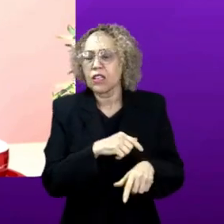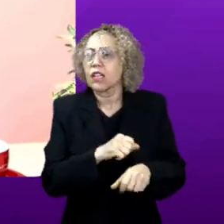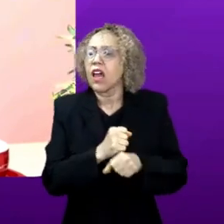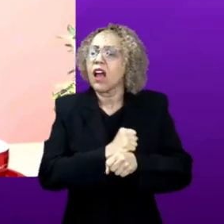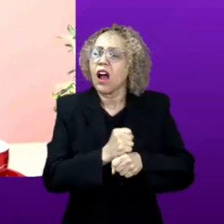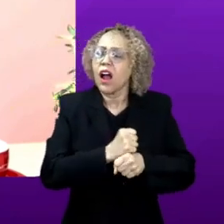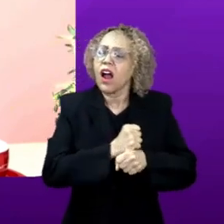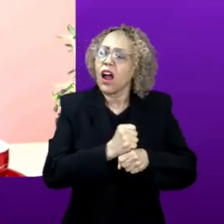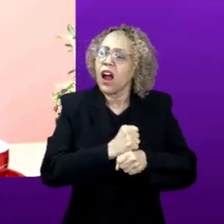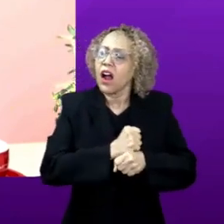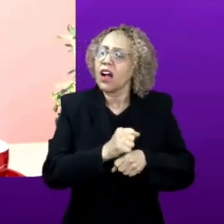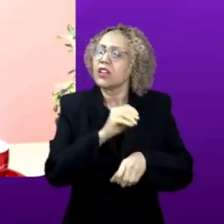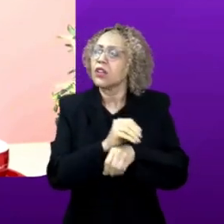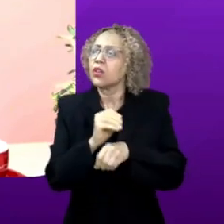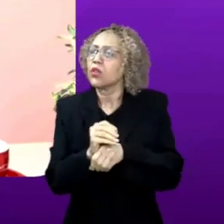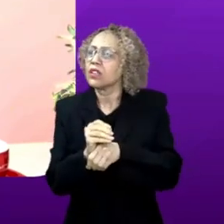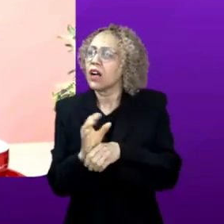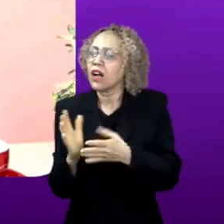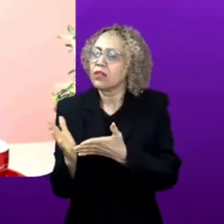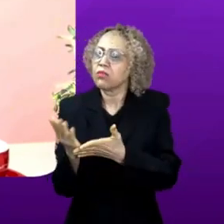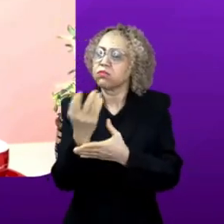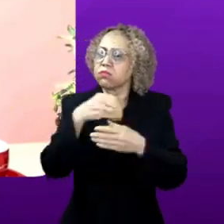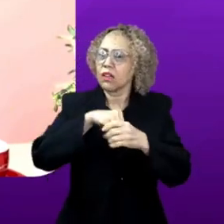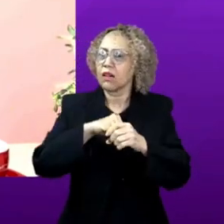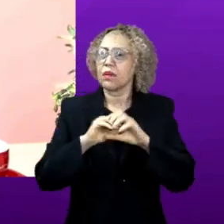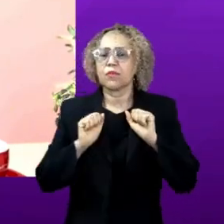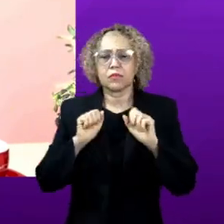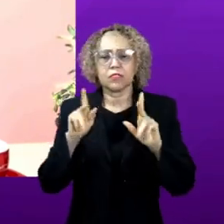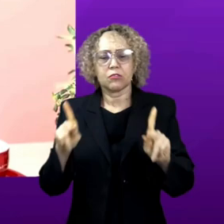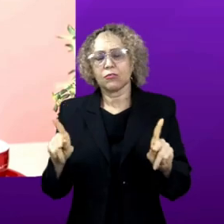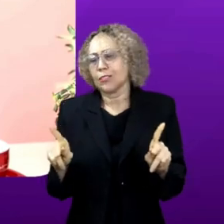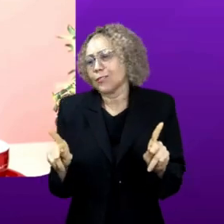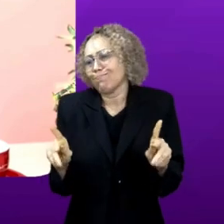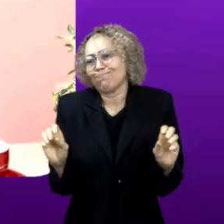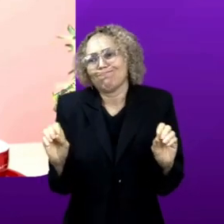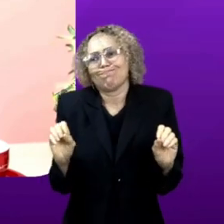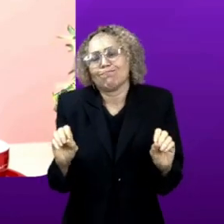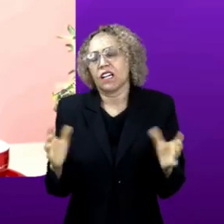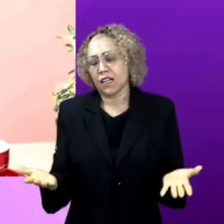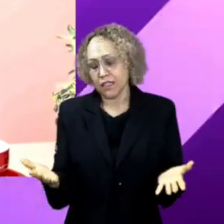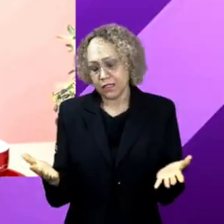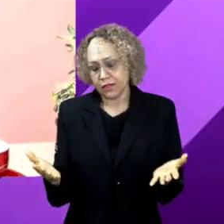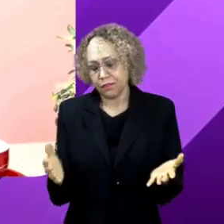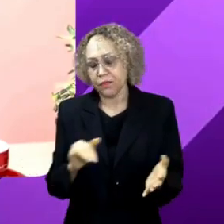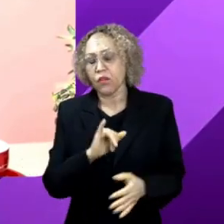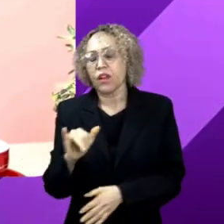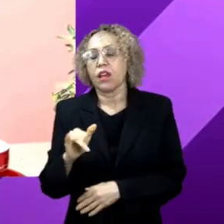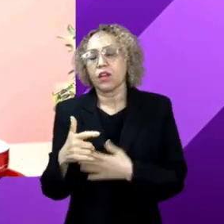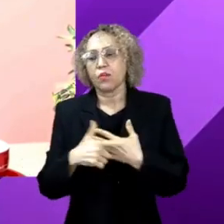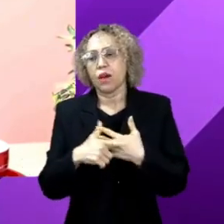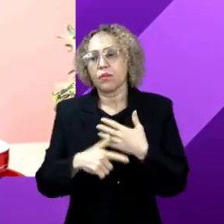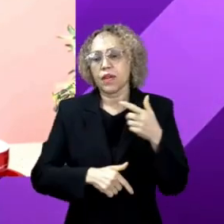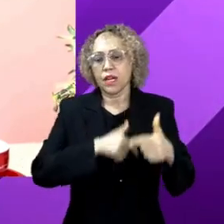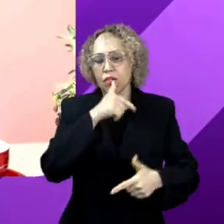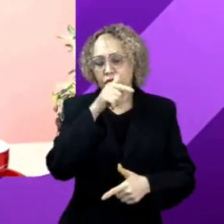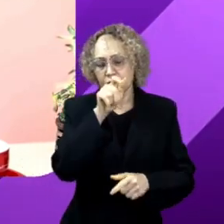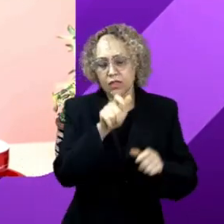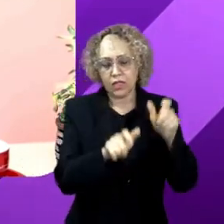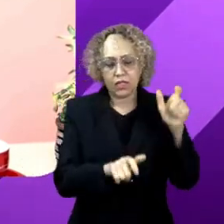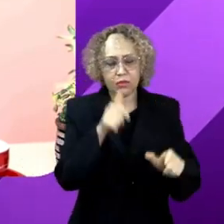sua aposentadoria. Então eu diria que o papel das mulheres trabalhadoras na construção de um